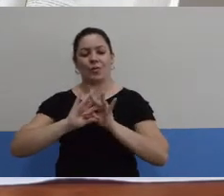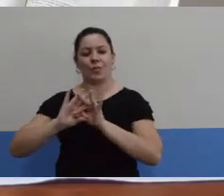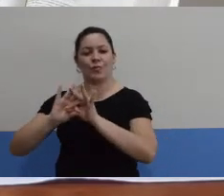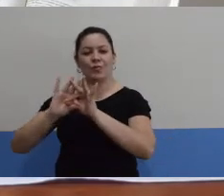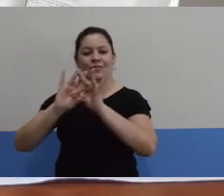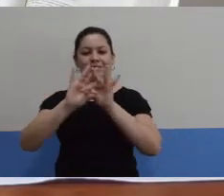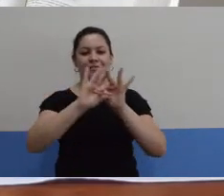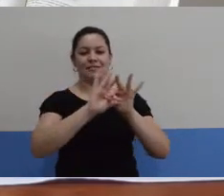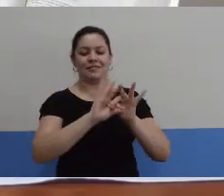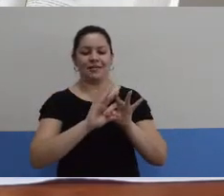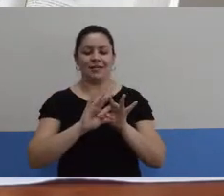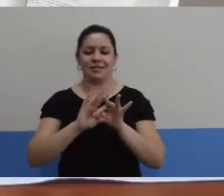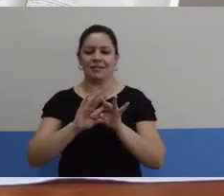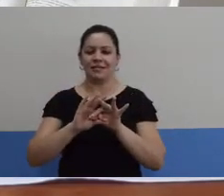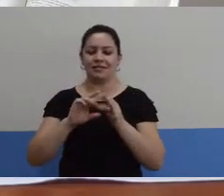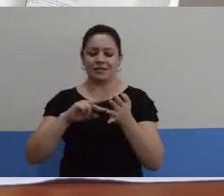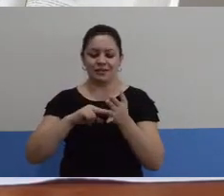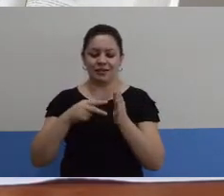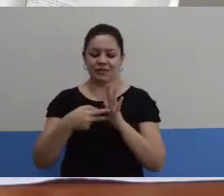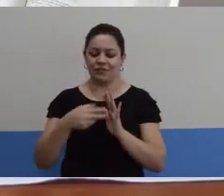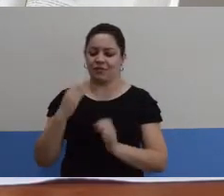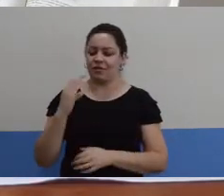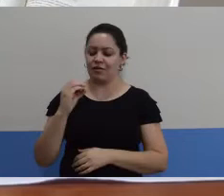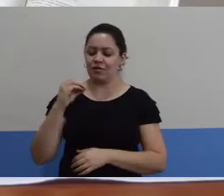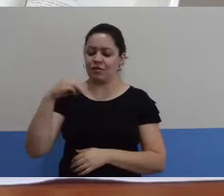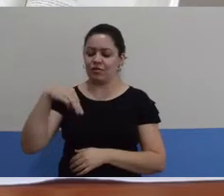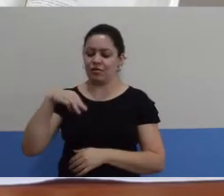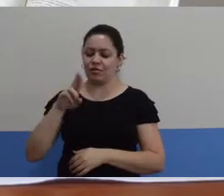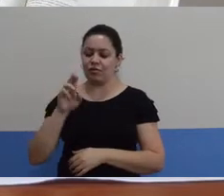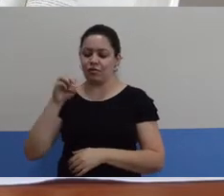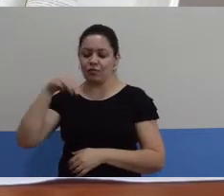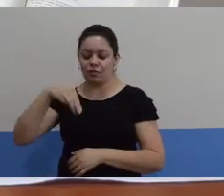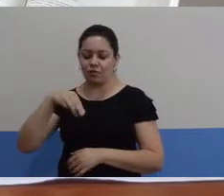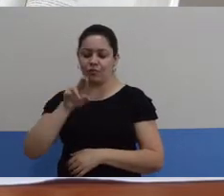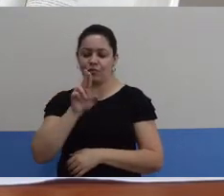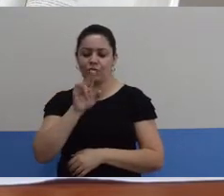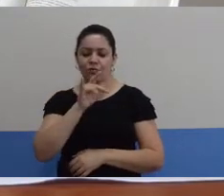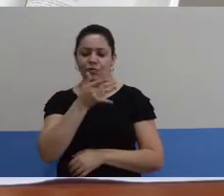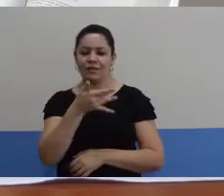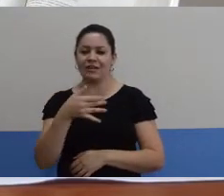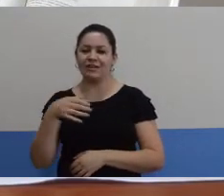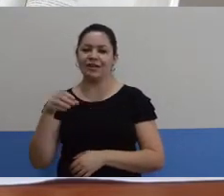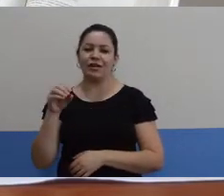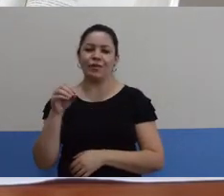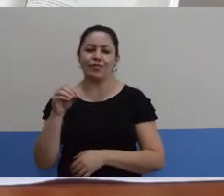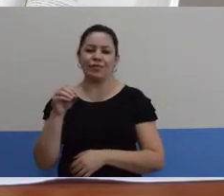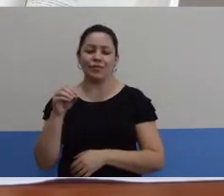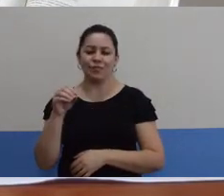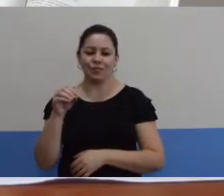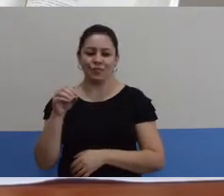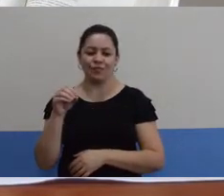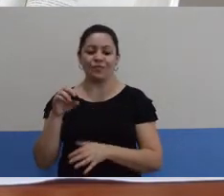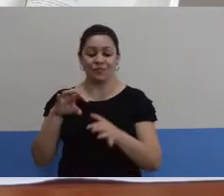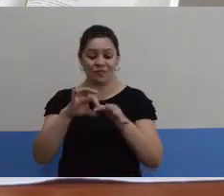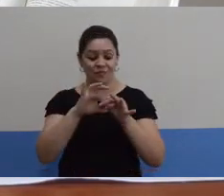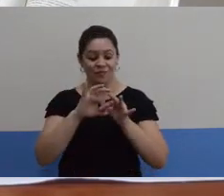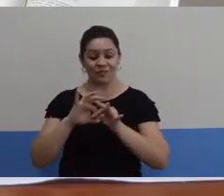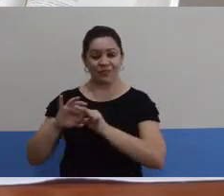união. Esta unidade em Cristo cabeça, o que significa na